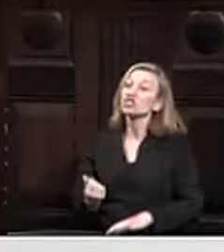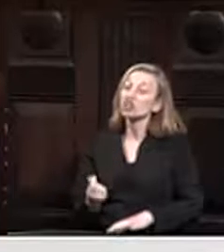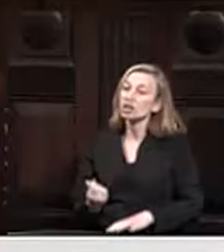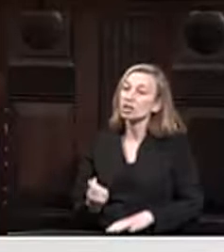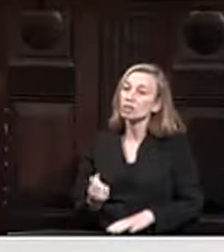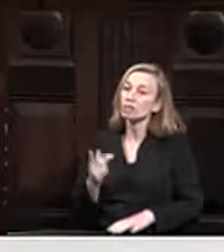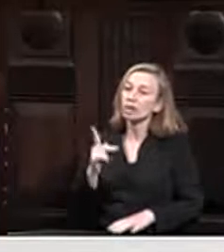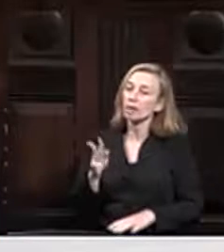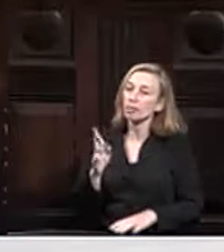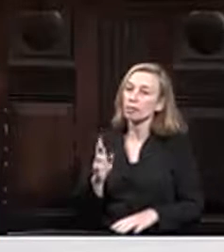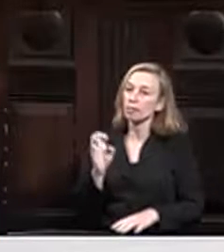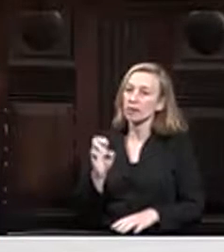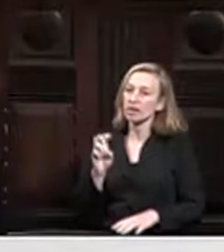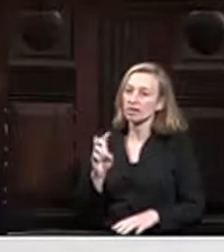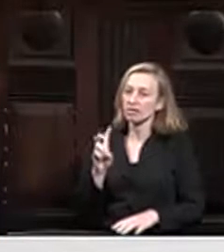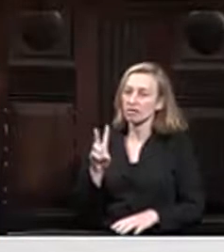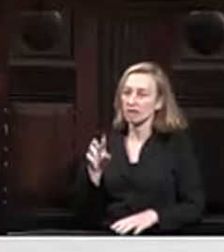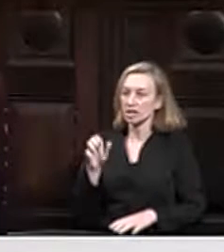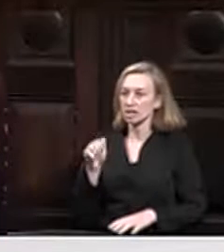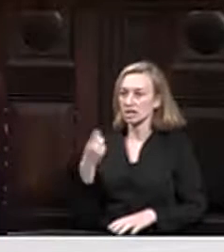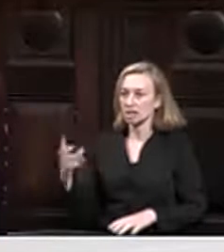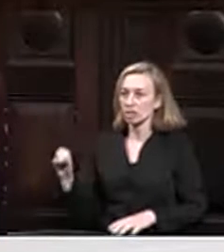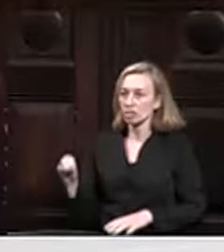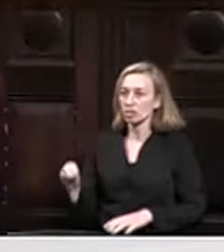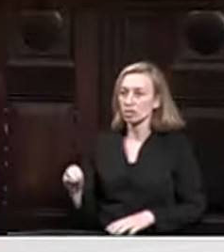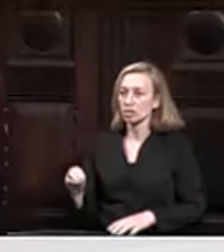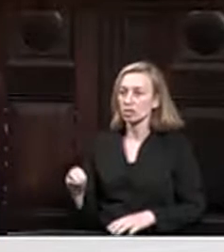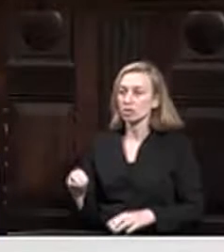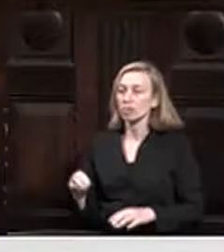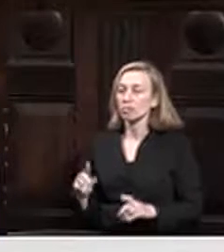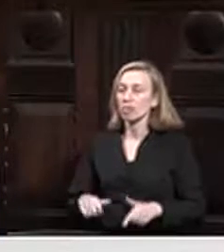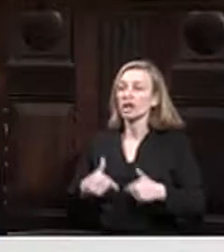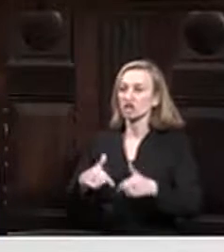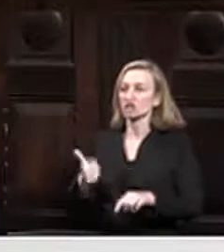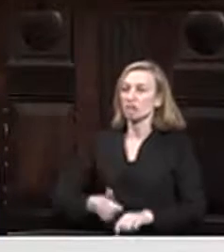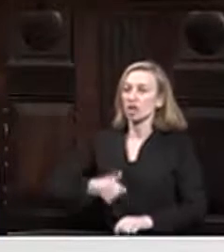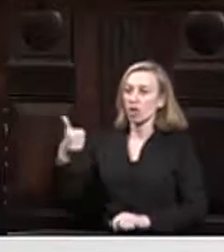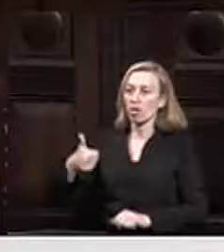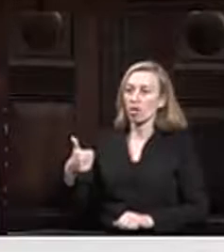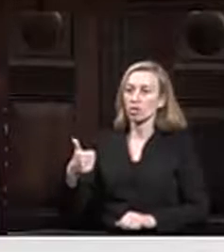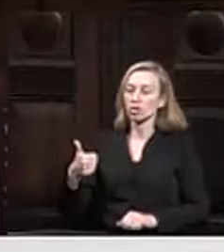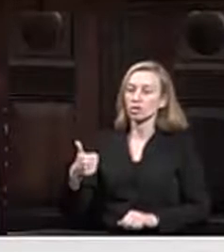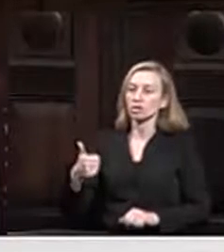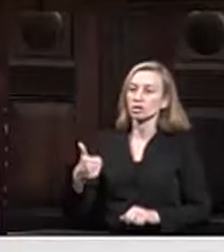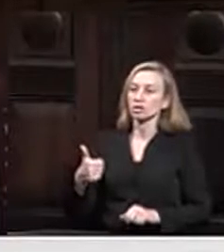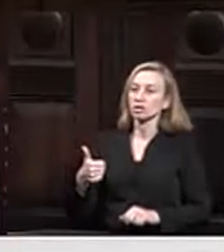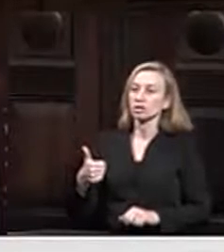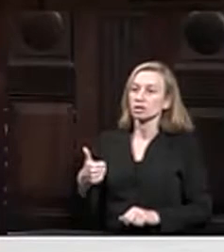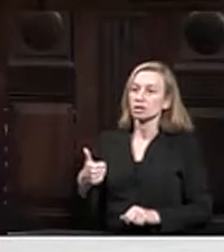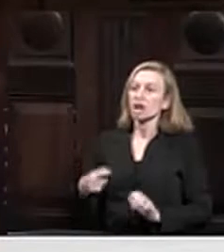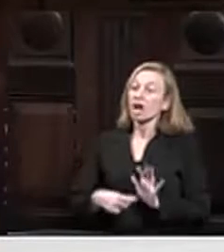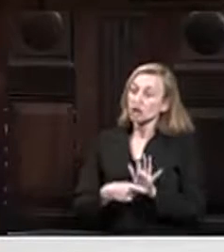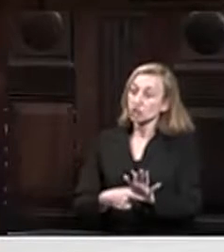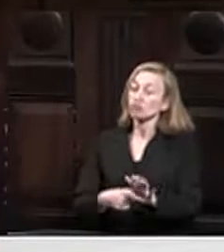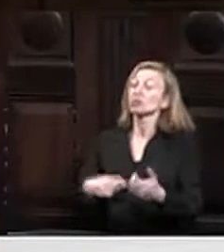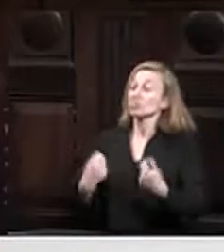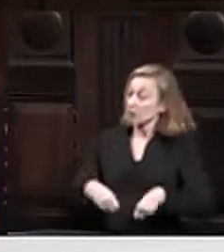prevenção, porque isso pode gerar uma perspectiva diferente. E investimentos necessários que precisam ser